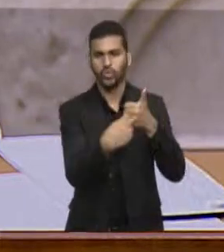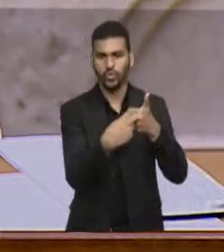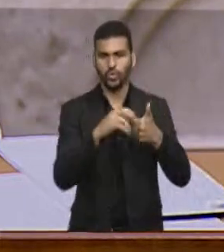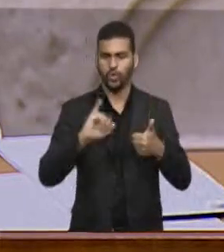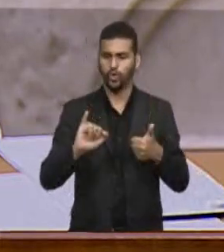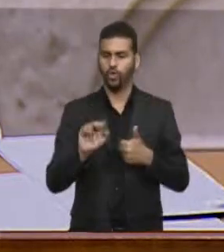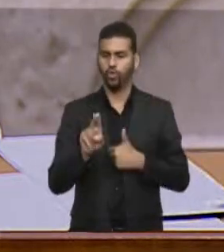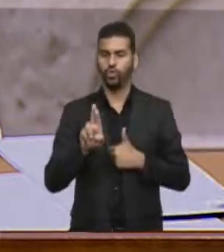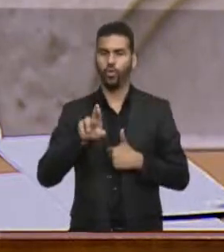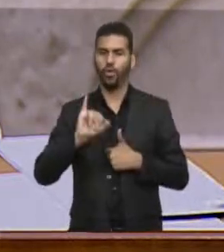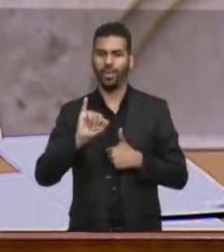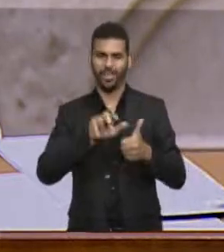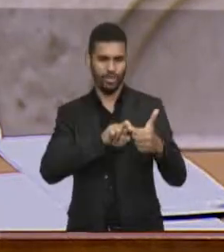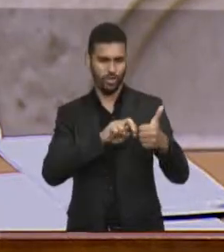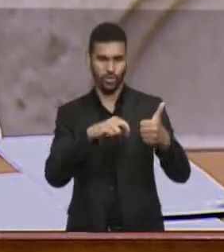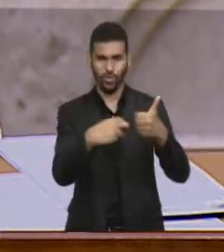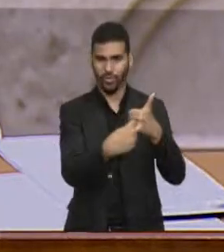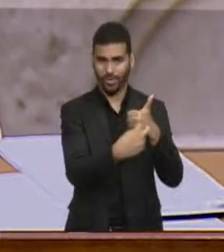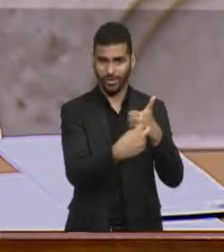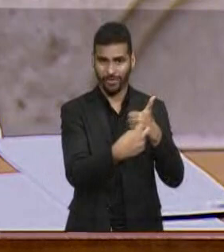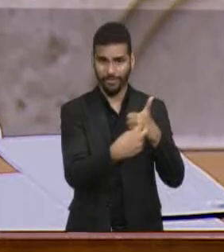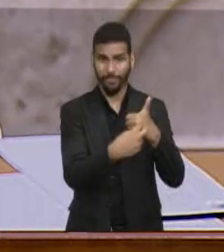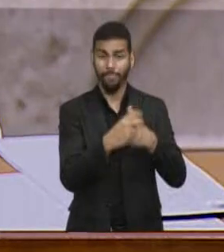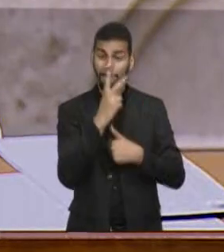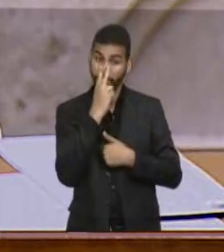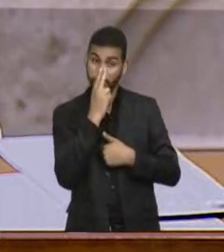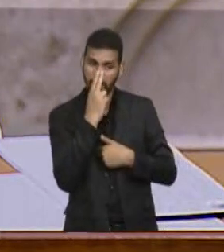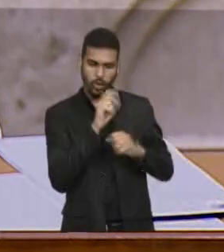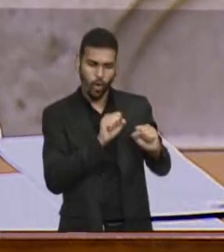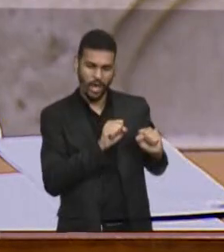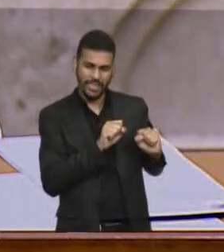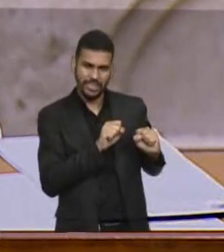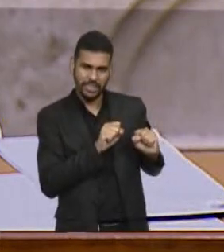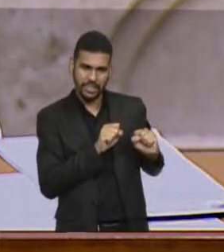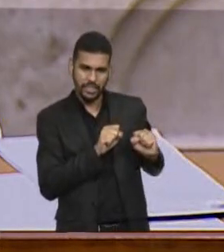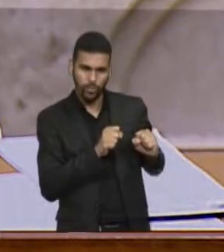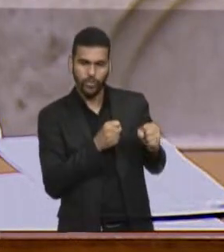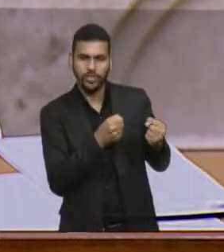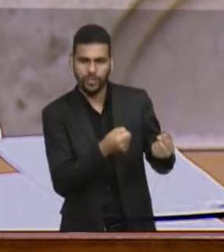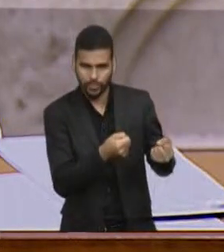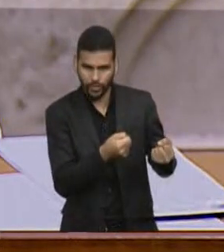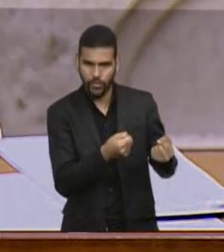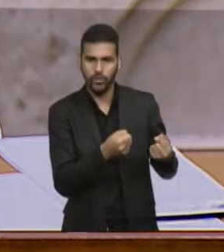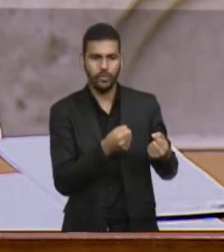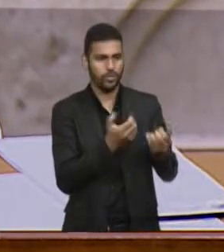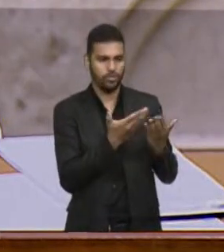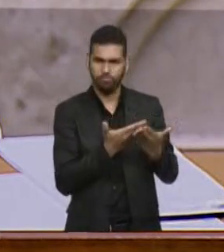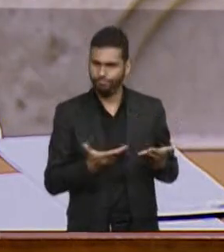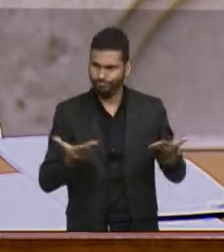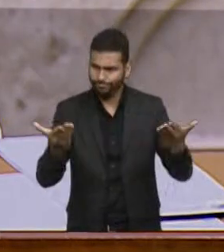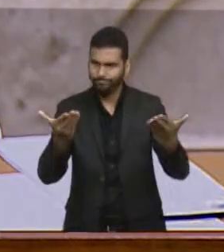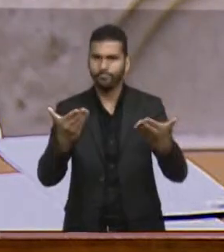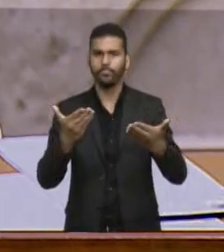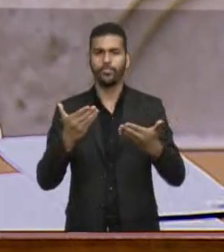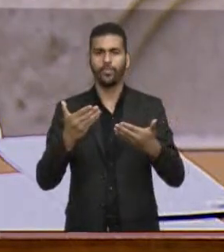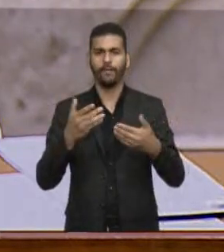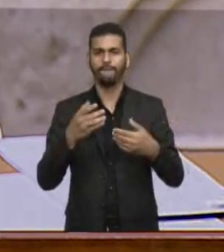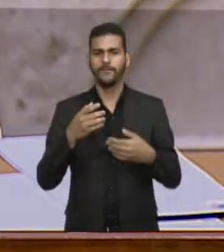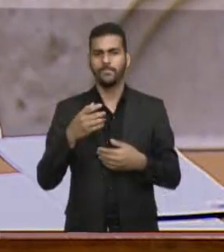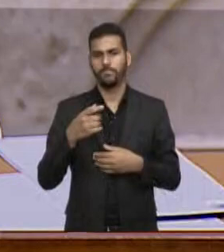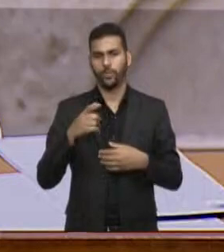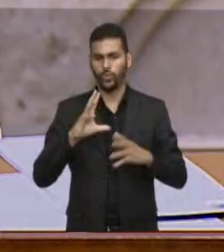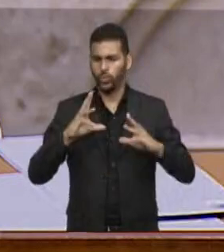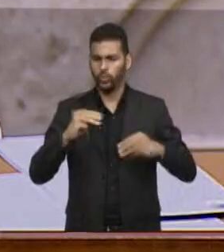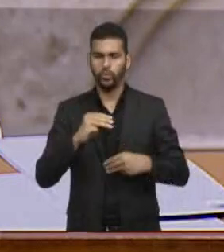parece que todo o esforço de vossa excelência e dos Lustres ministros que o sucederam o